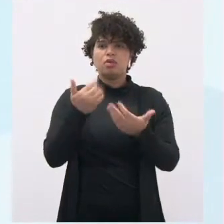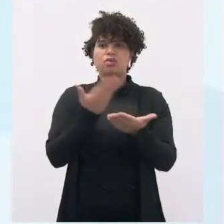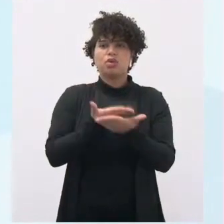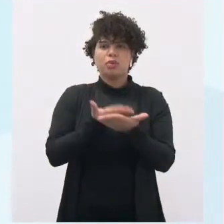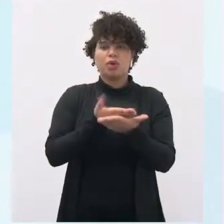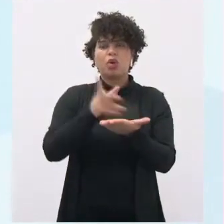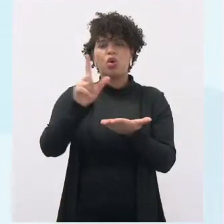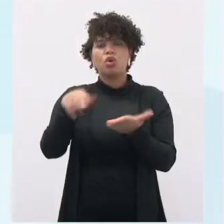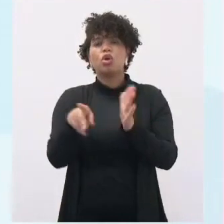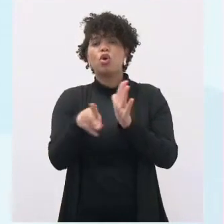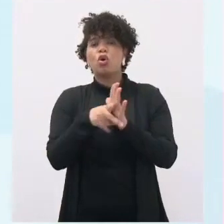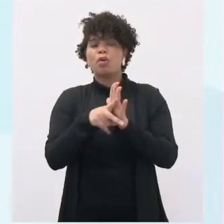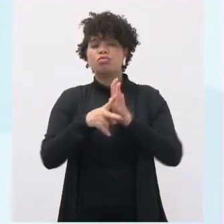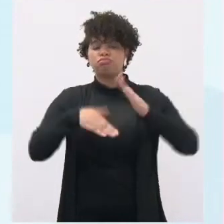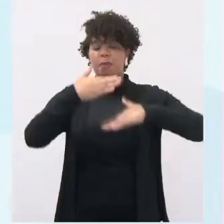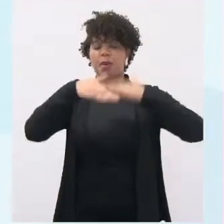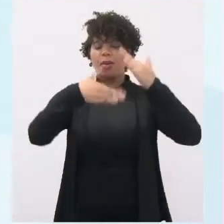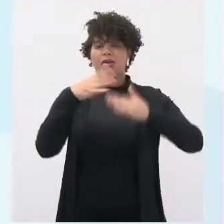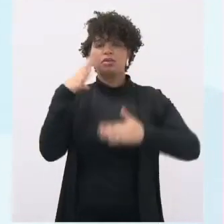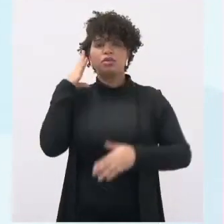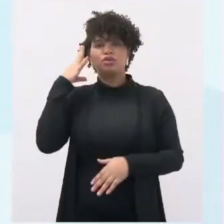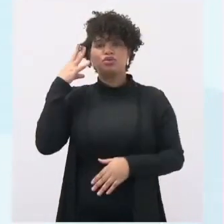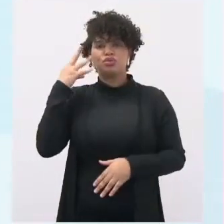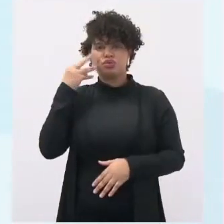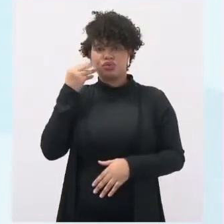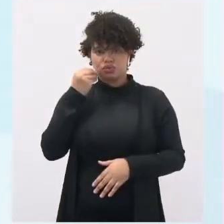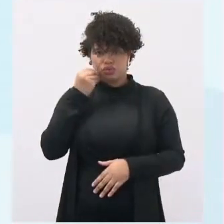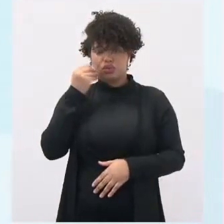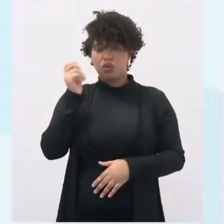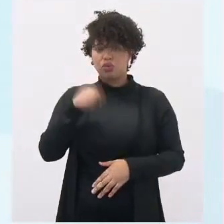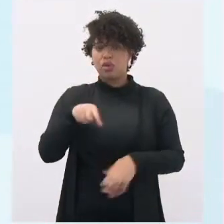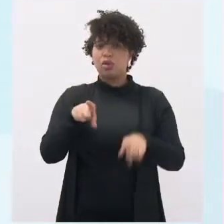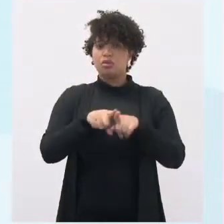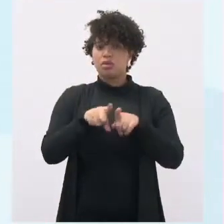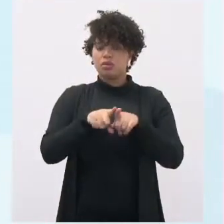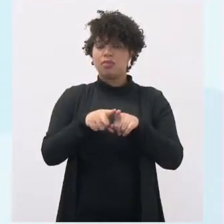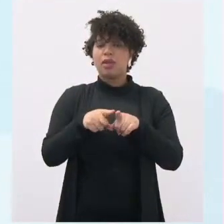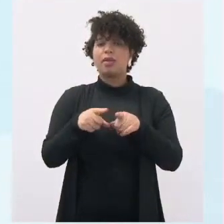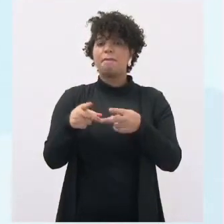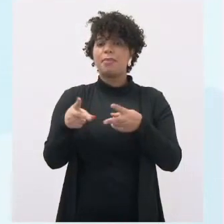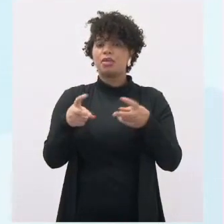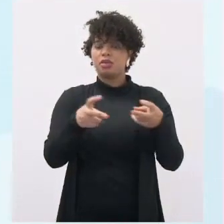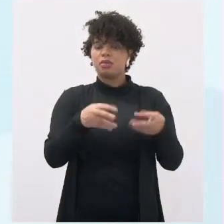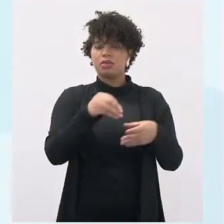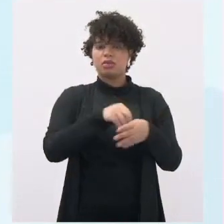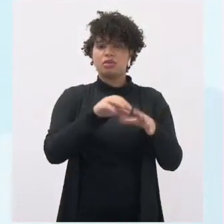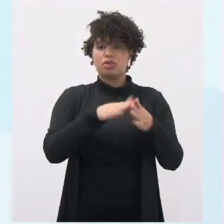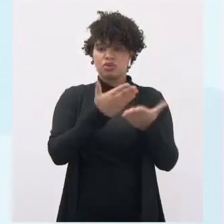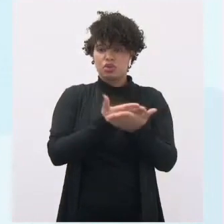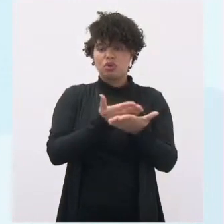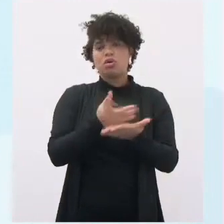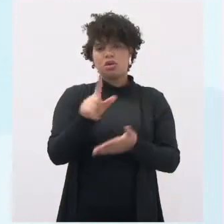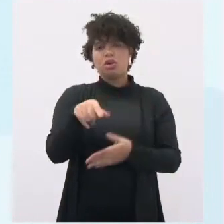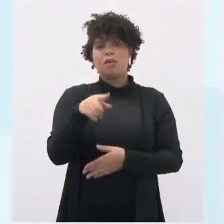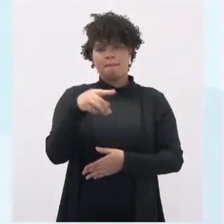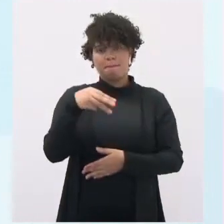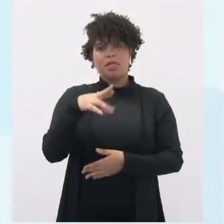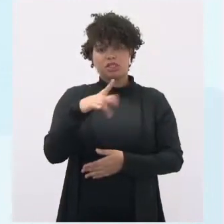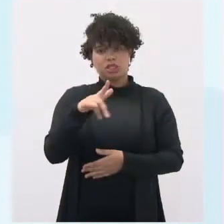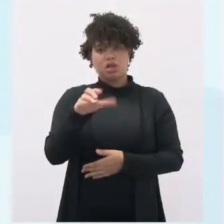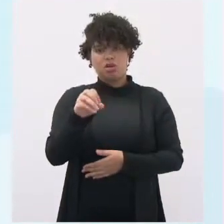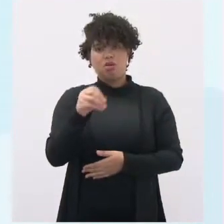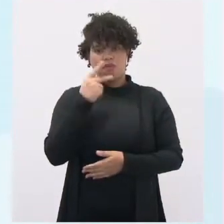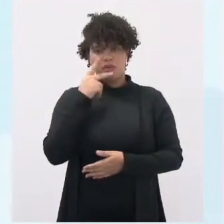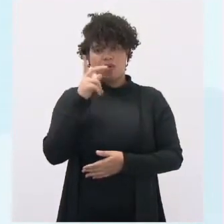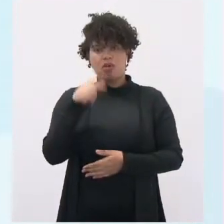melhorar, além de desenvolver as suas competências, demonstrará em sala de aula, como o Marcelo já colocou aqui para nós, né?